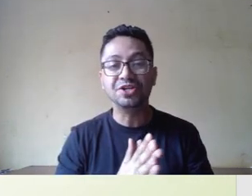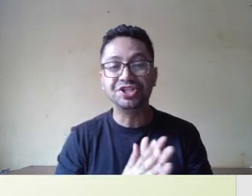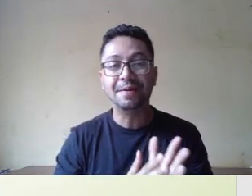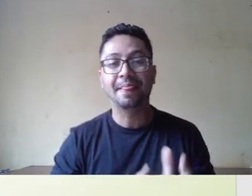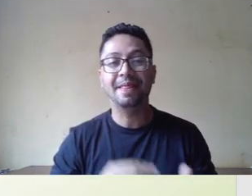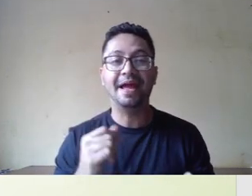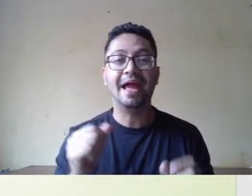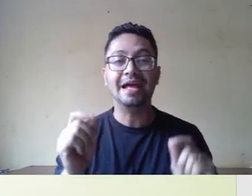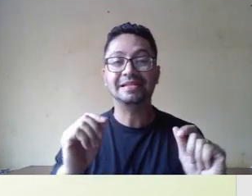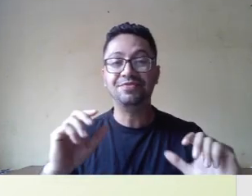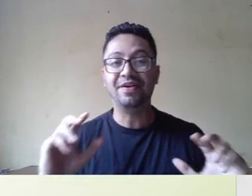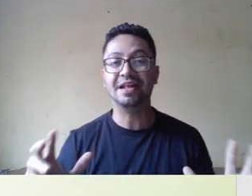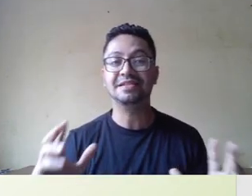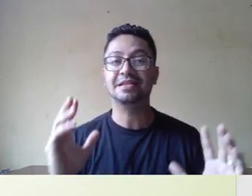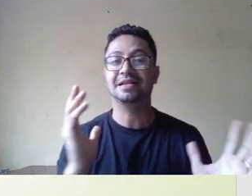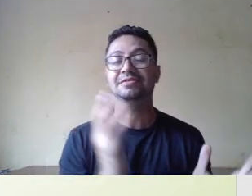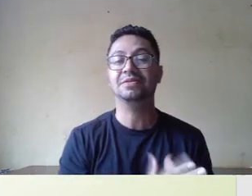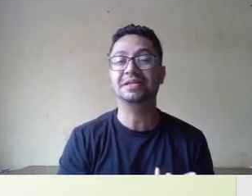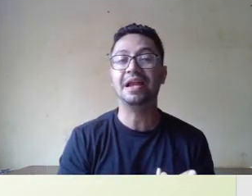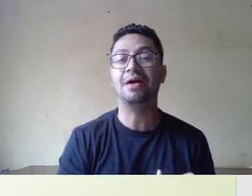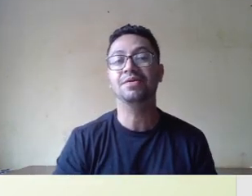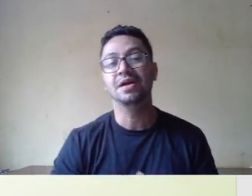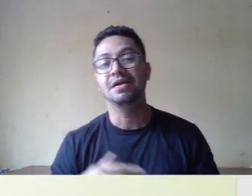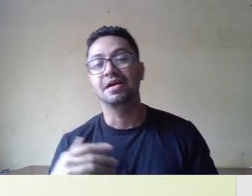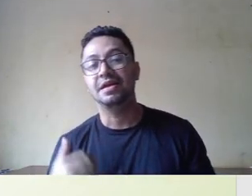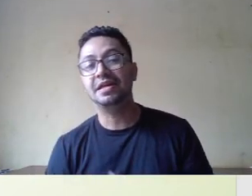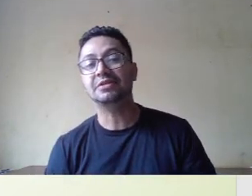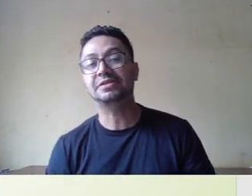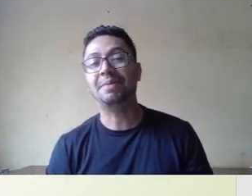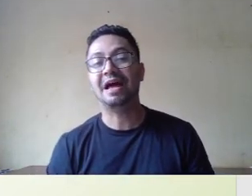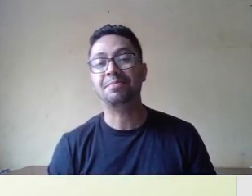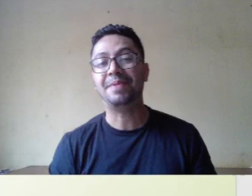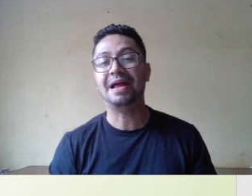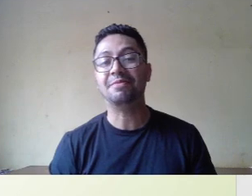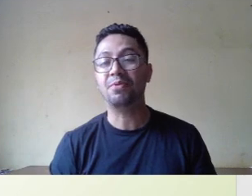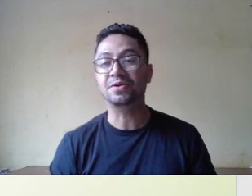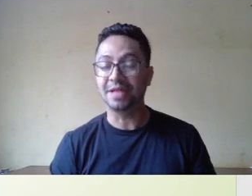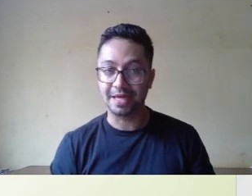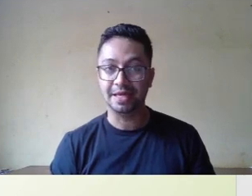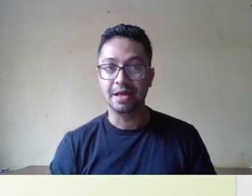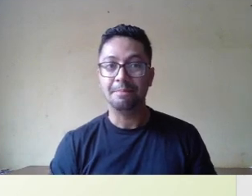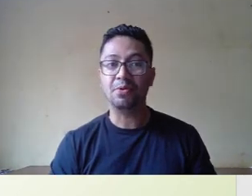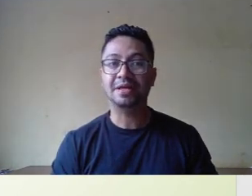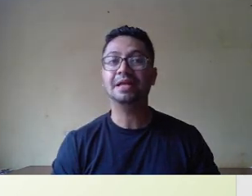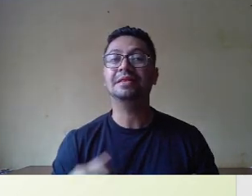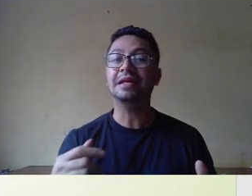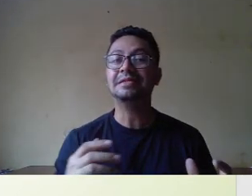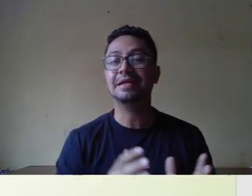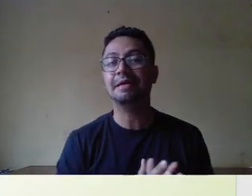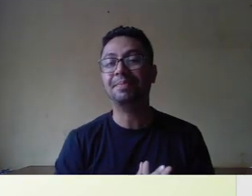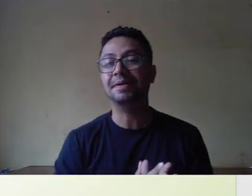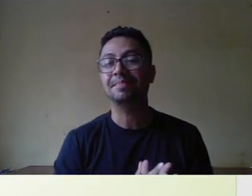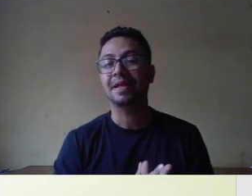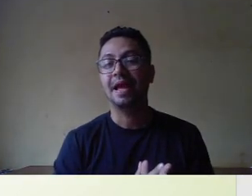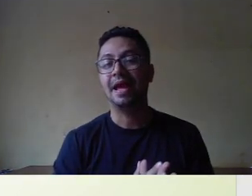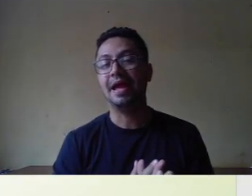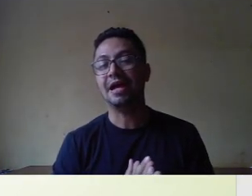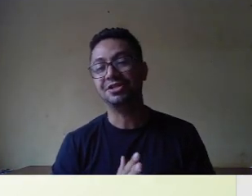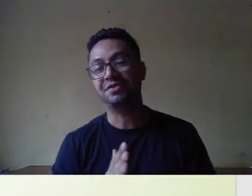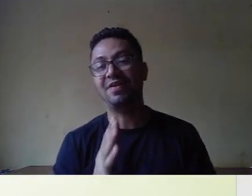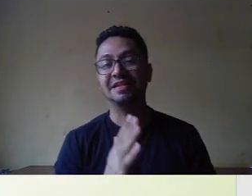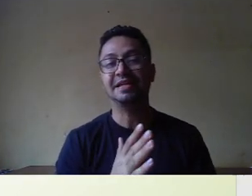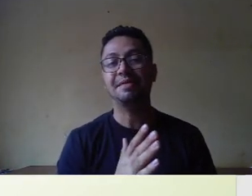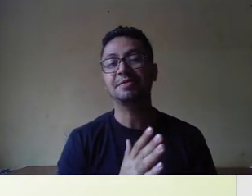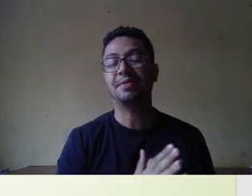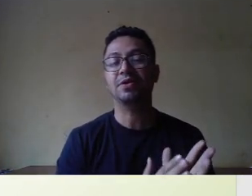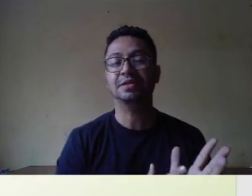desmistificar hoje, né, essa diferença entre tradução literal e tradução palavra por palavra. Por quê? Porque nem sempre a